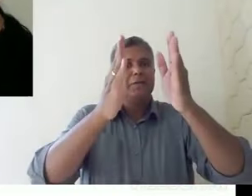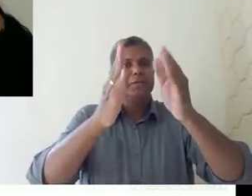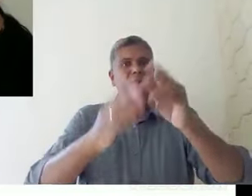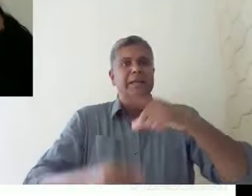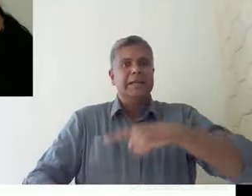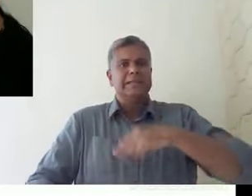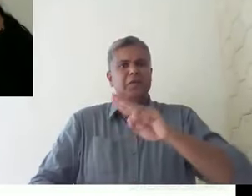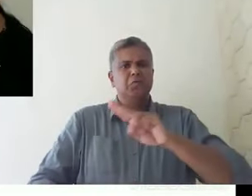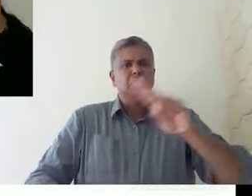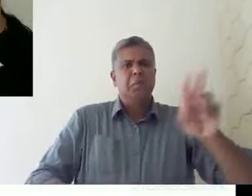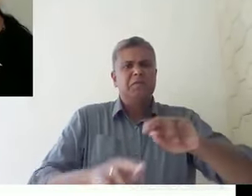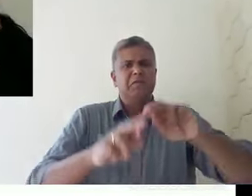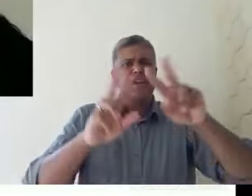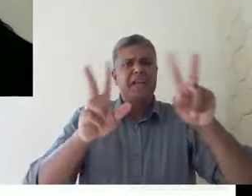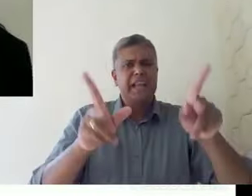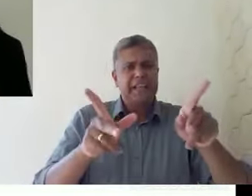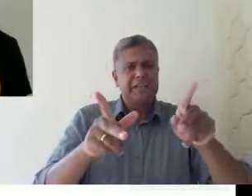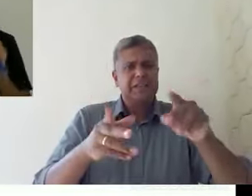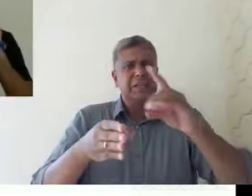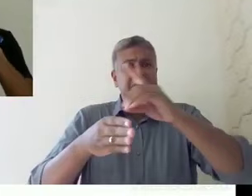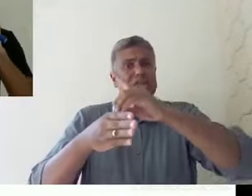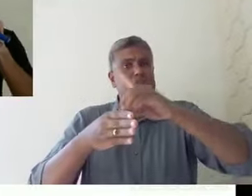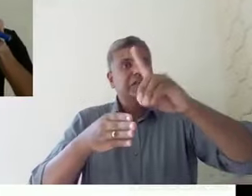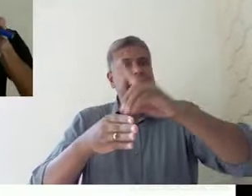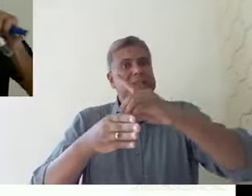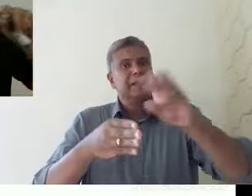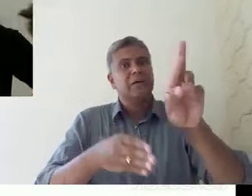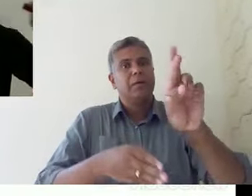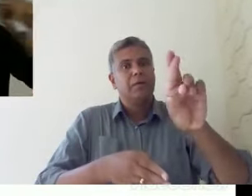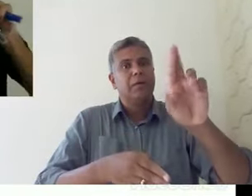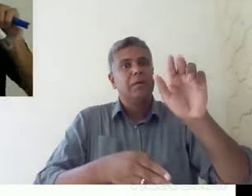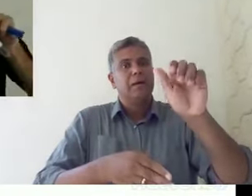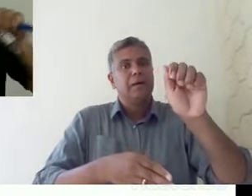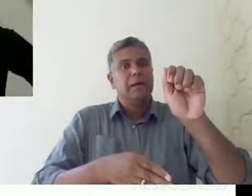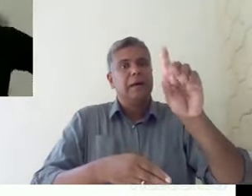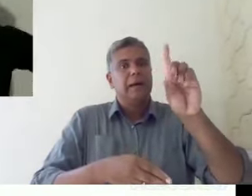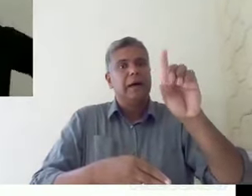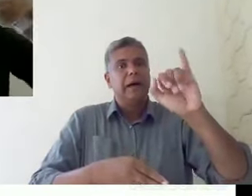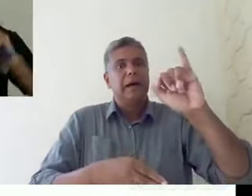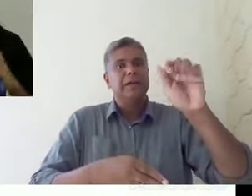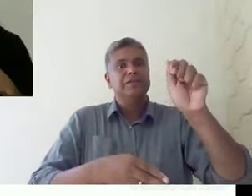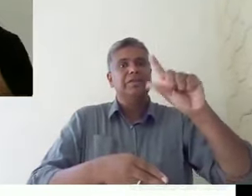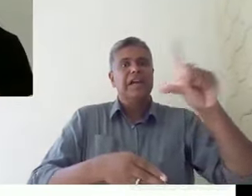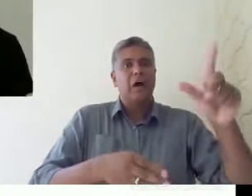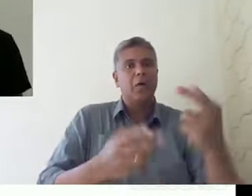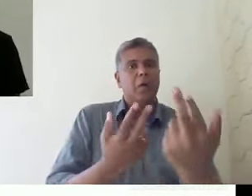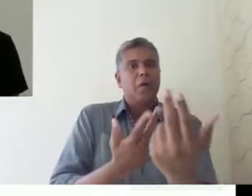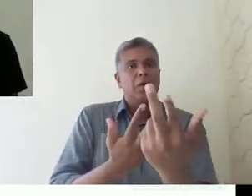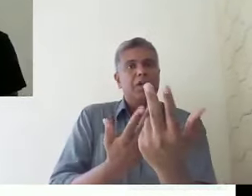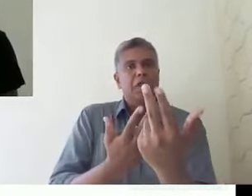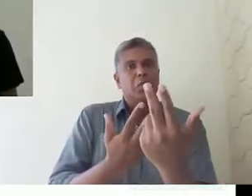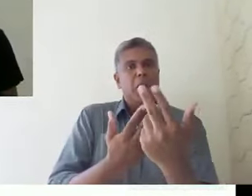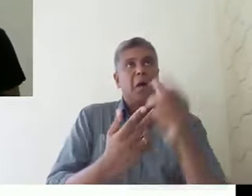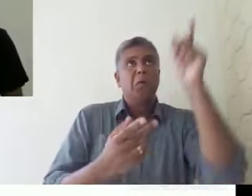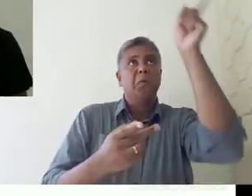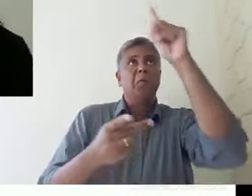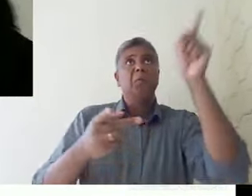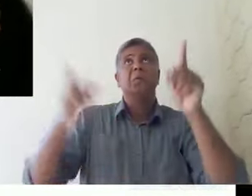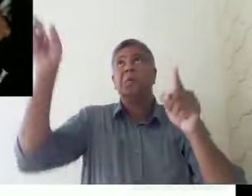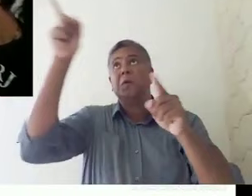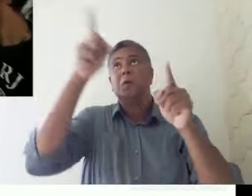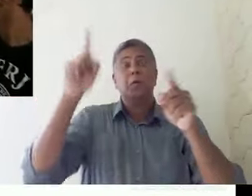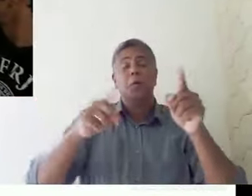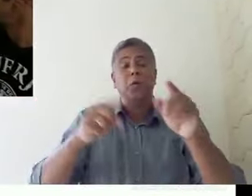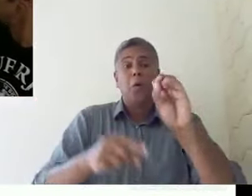direção radial, ou seja, a direção dos raios, né, como na circunferência lá da